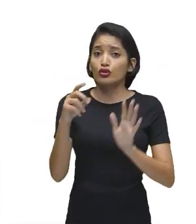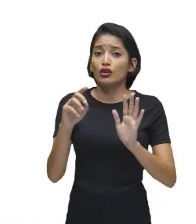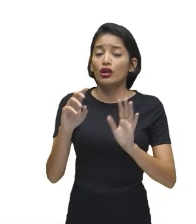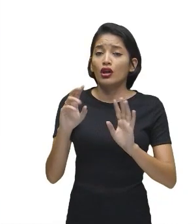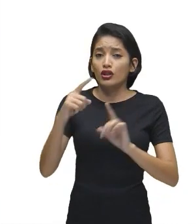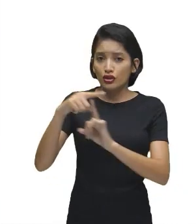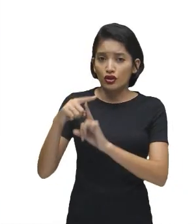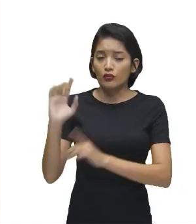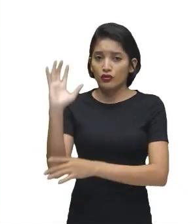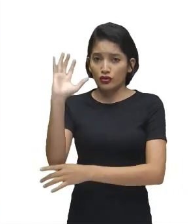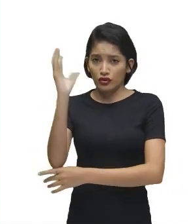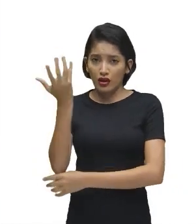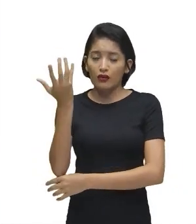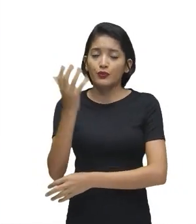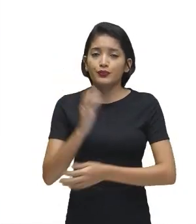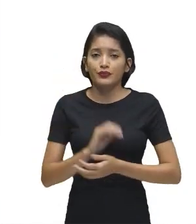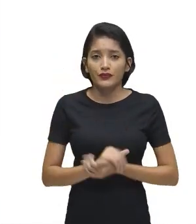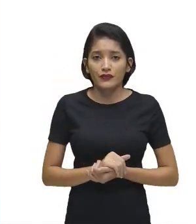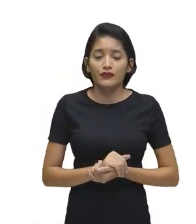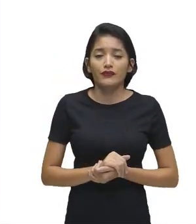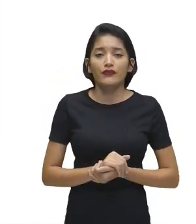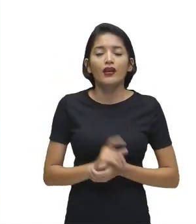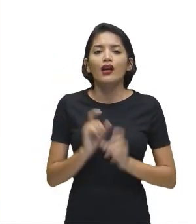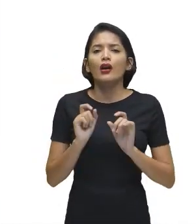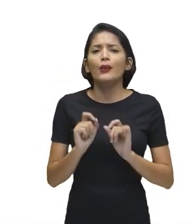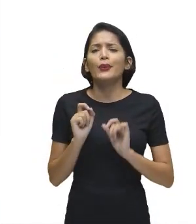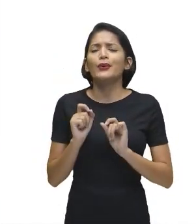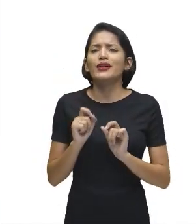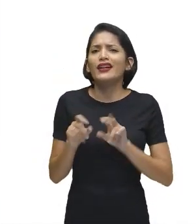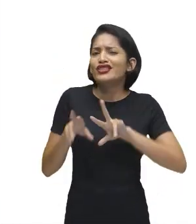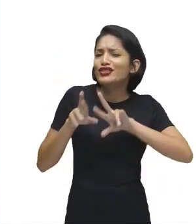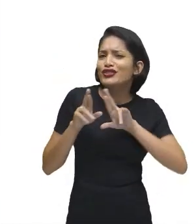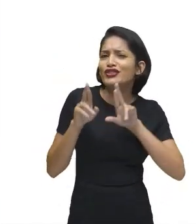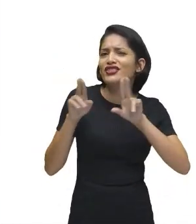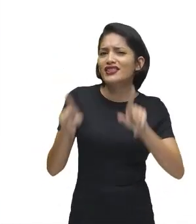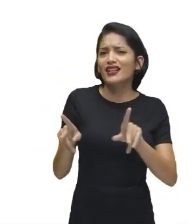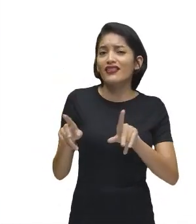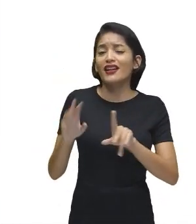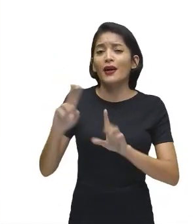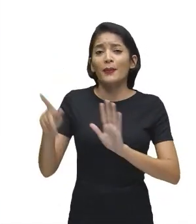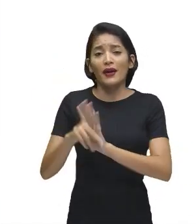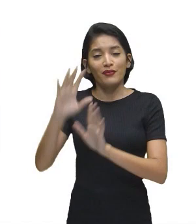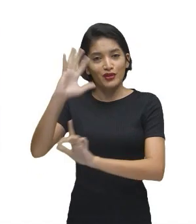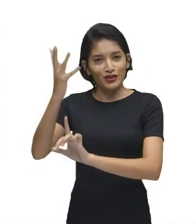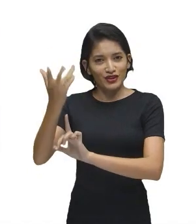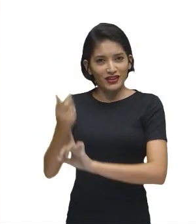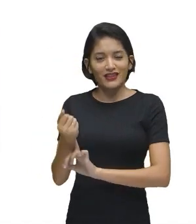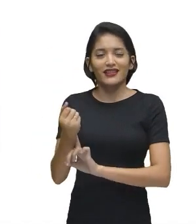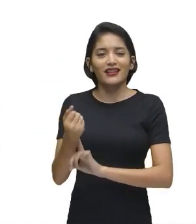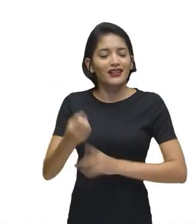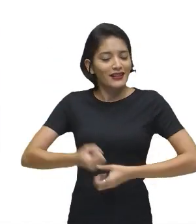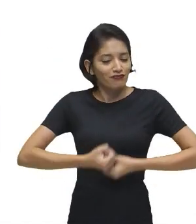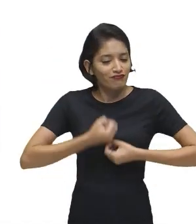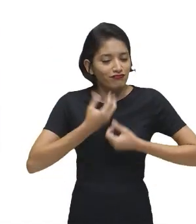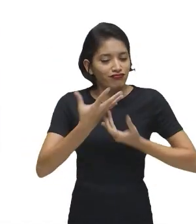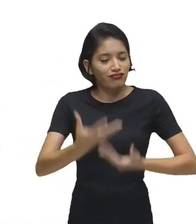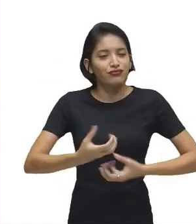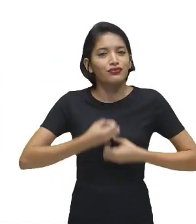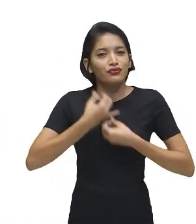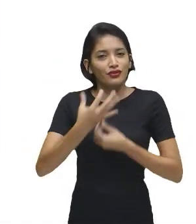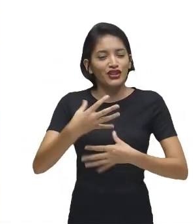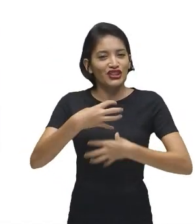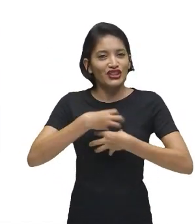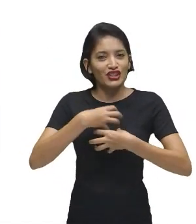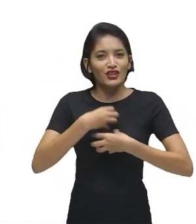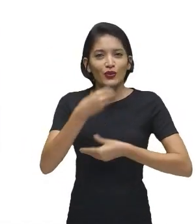né, de vanguarda. É uma forma diferente dos artistas, eles expressarem as suas emoções